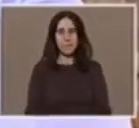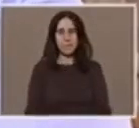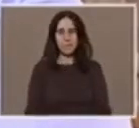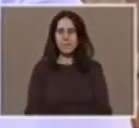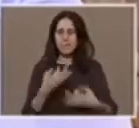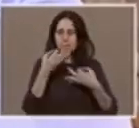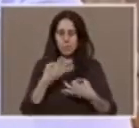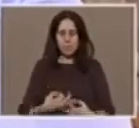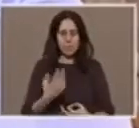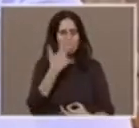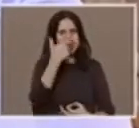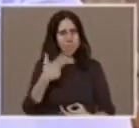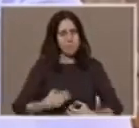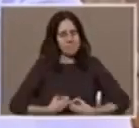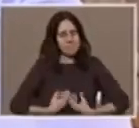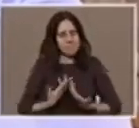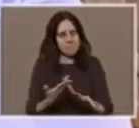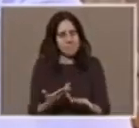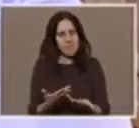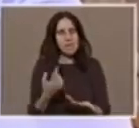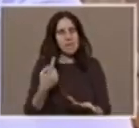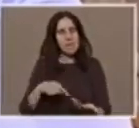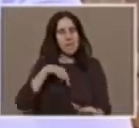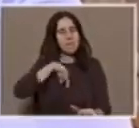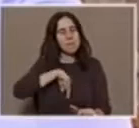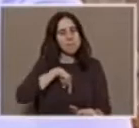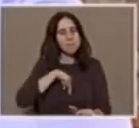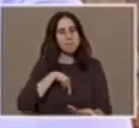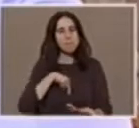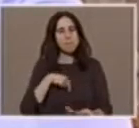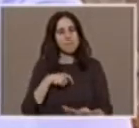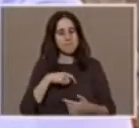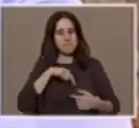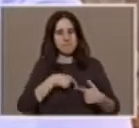a humildade, mansidão e paciência.